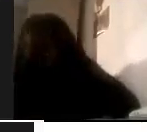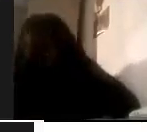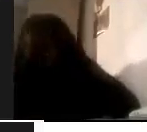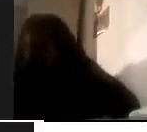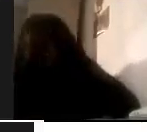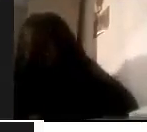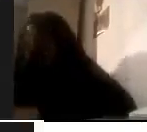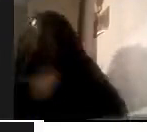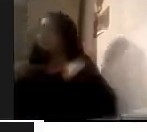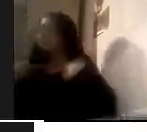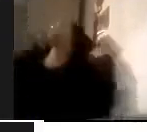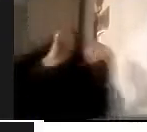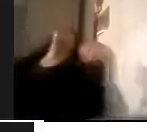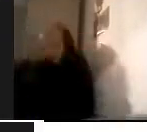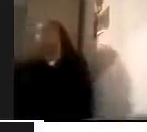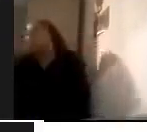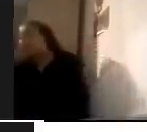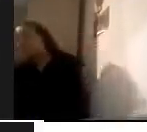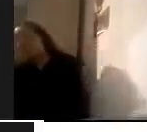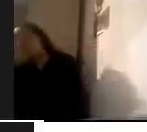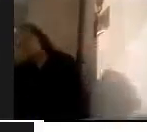a alimentação pelo copinho.